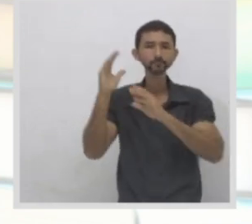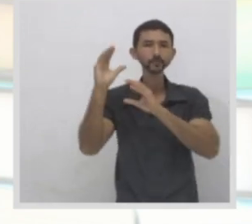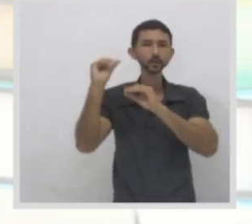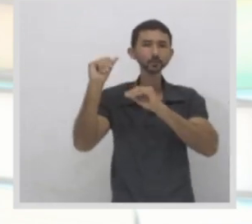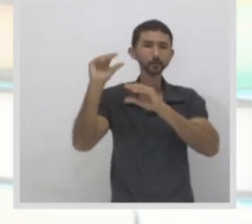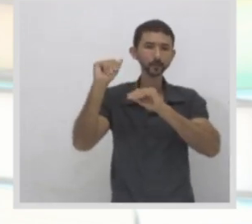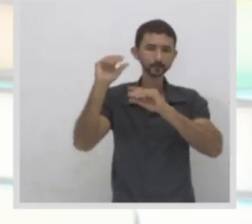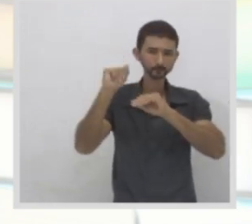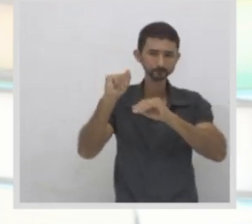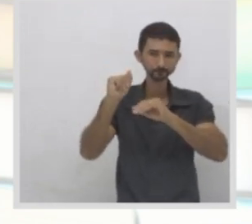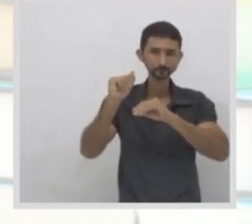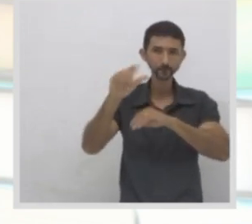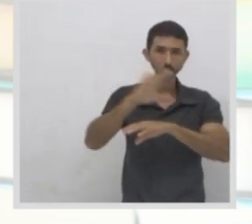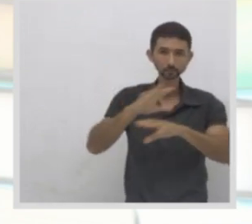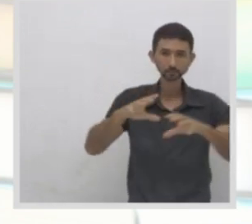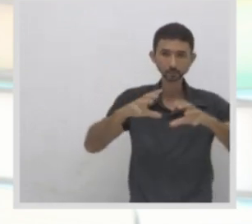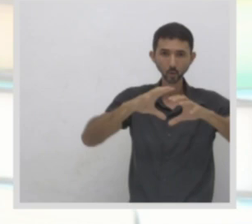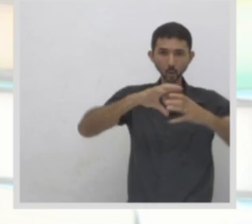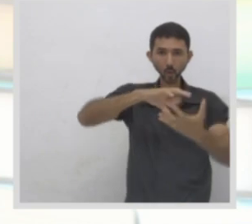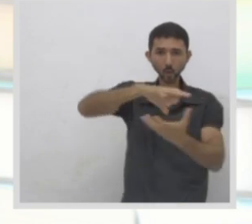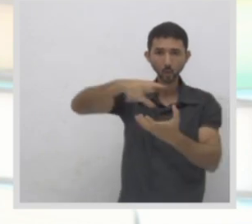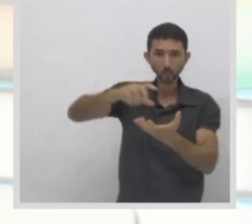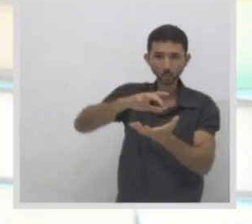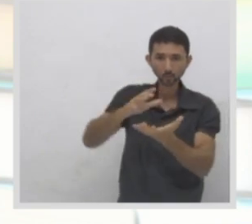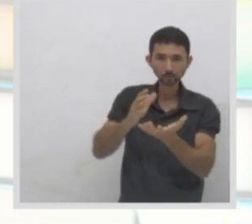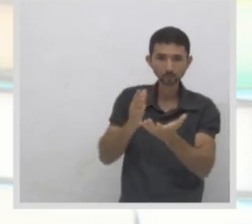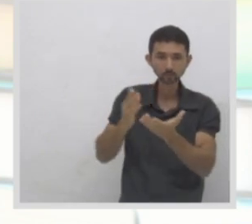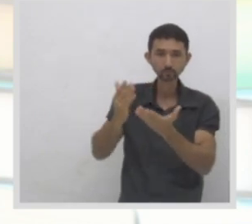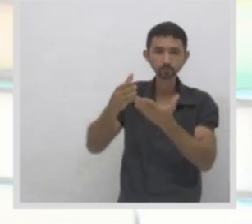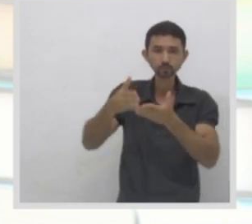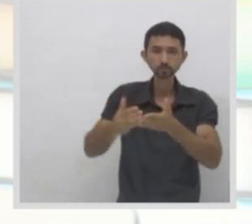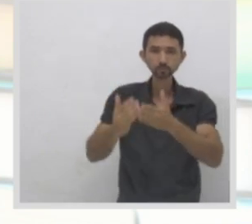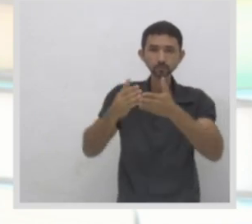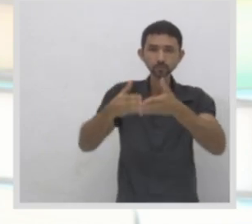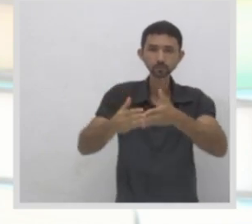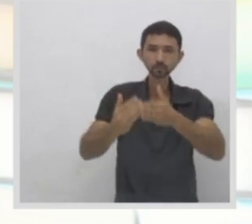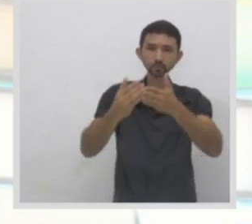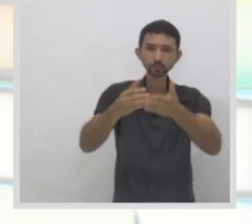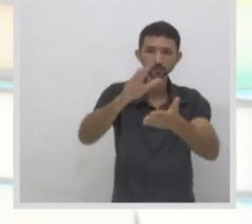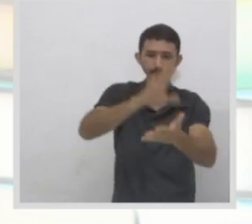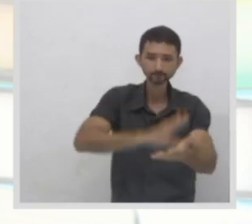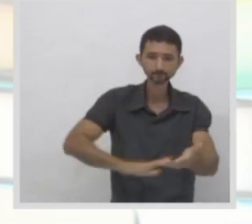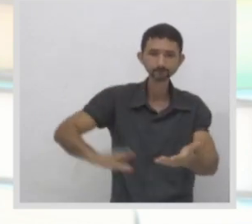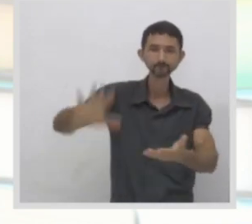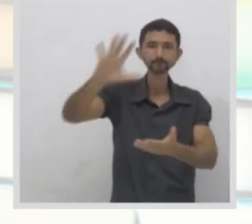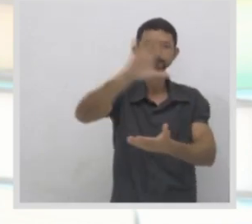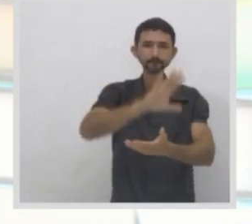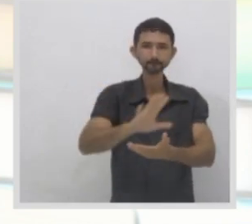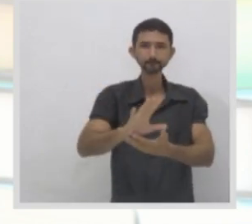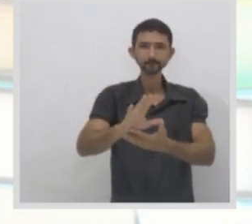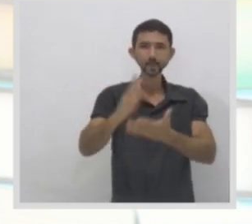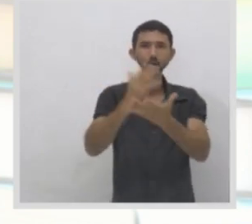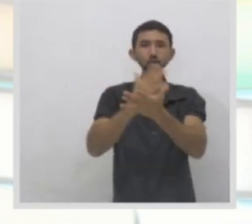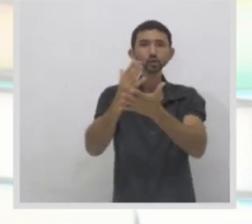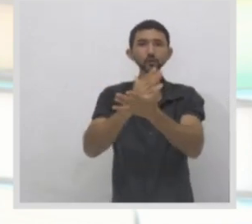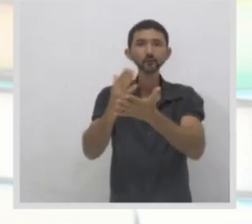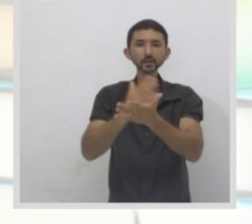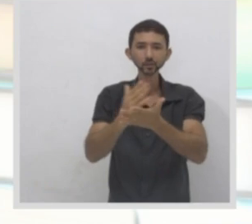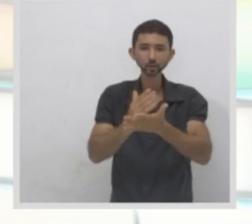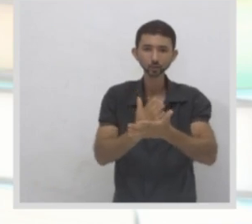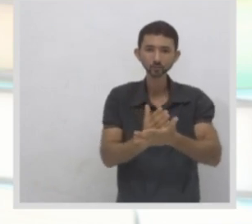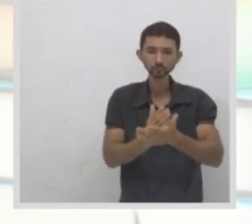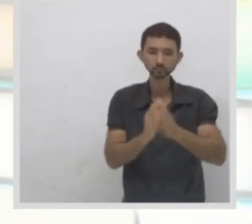o mundo estava se abrindo com as grandes navegações. E esse mundo, né, ele foi dividido entre Portugal e